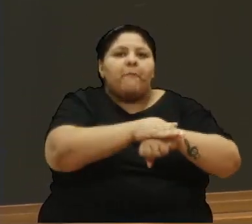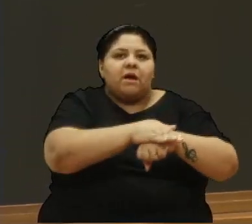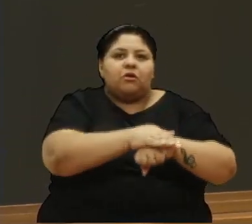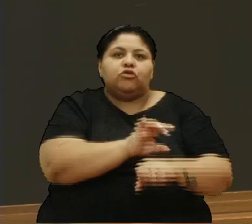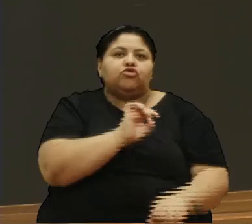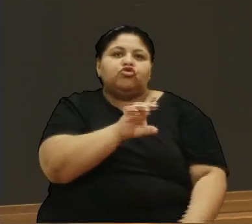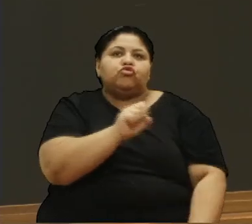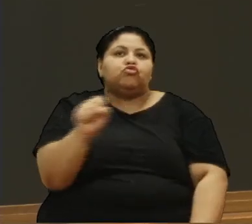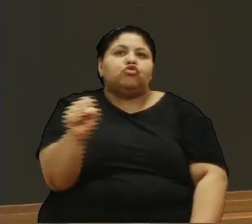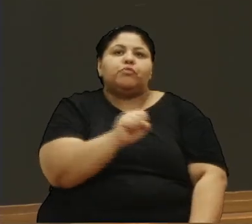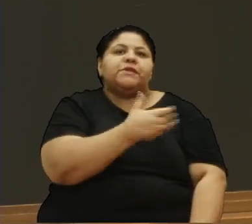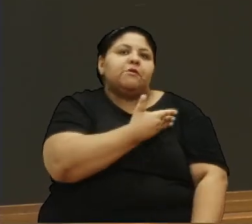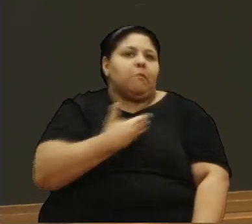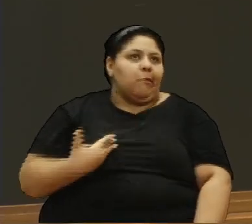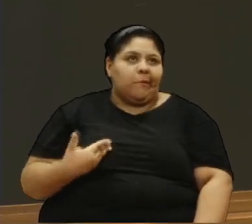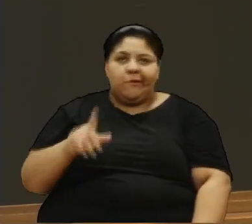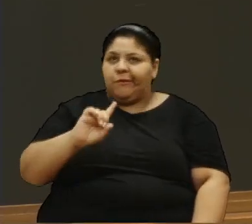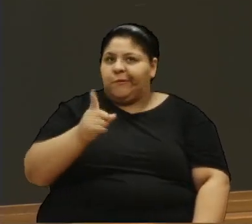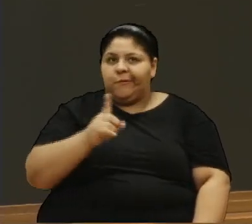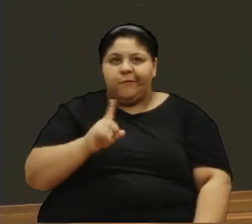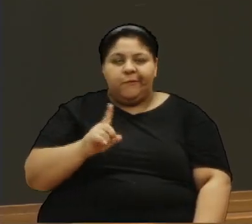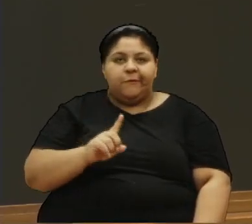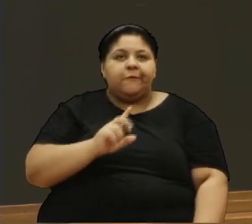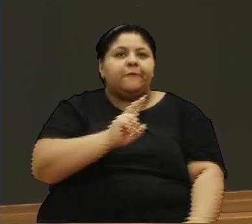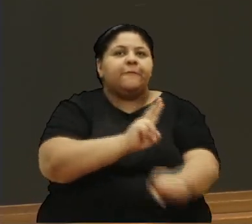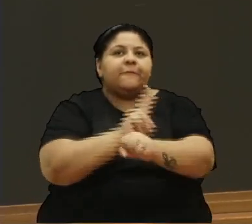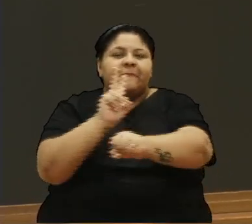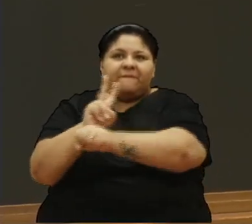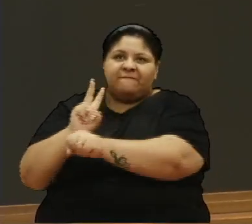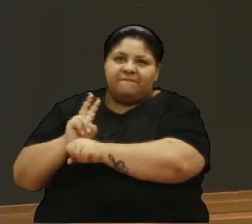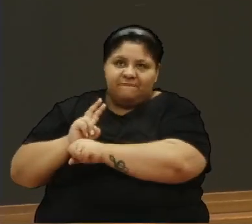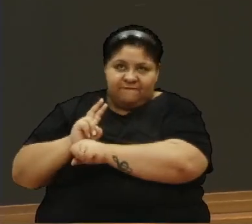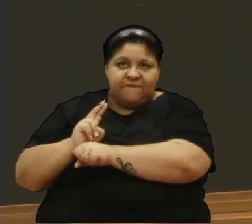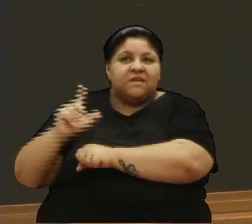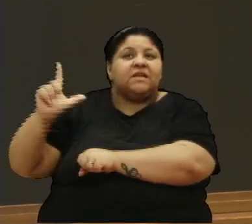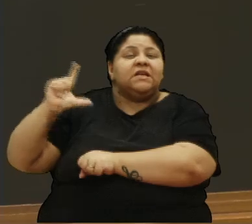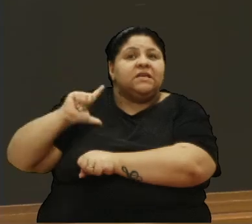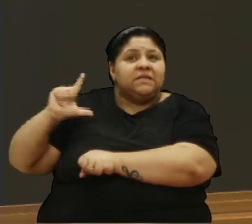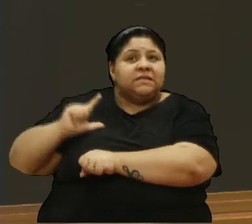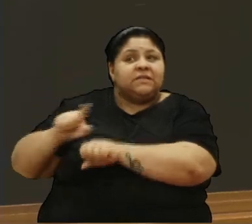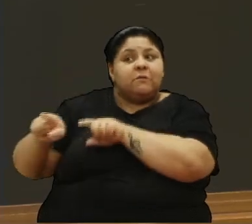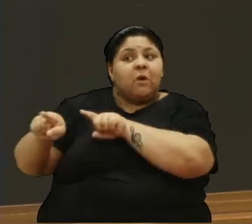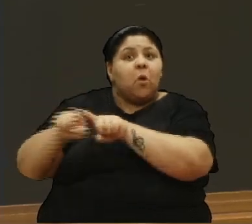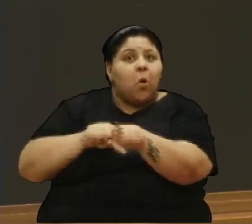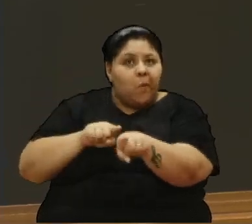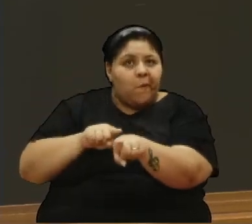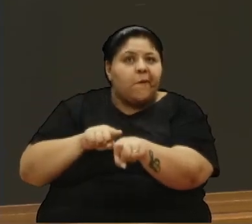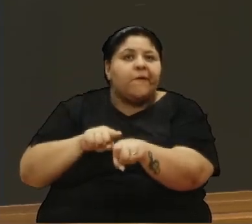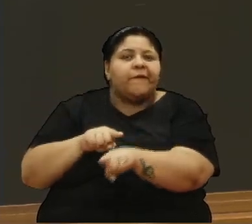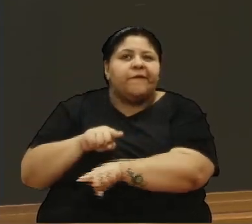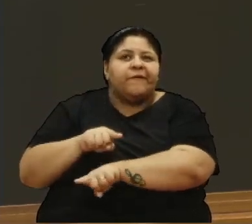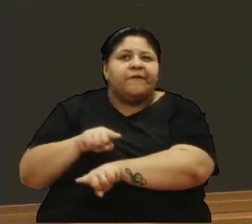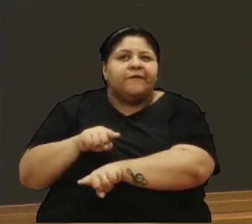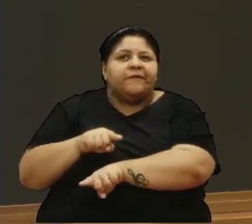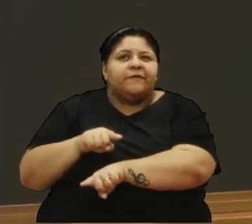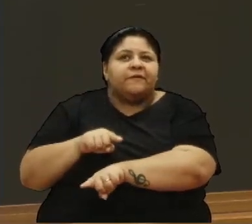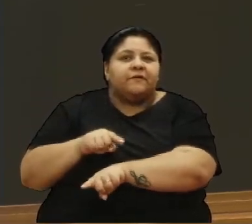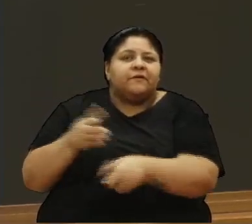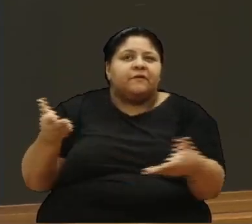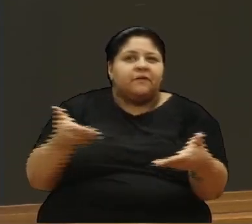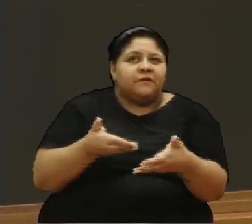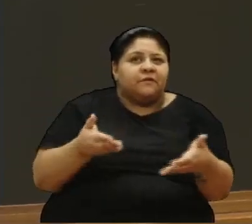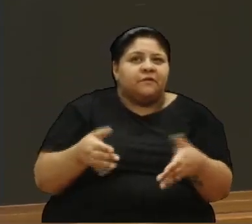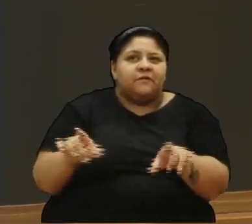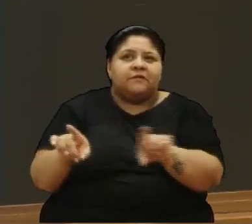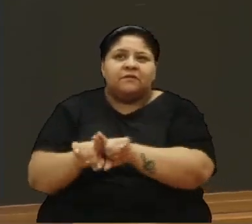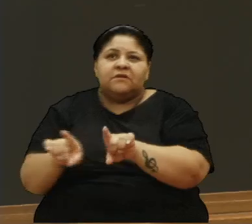do poder público. A preservação do meio ambiente tem que ser uma concorrência entre os entes e